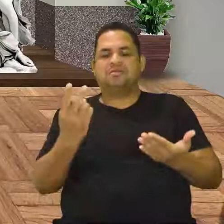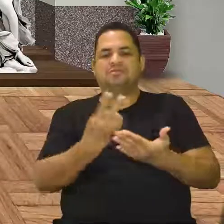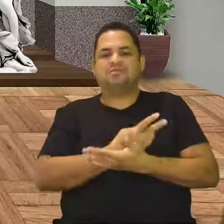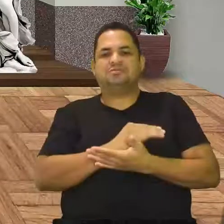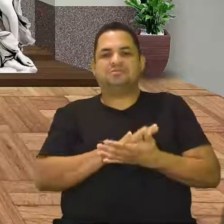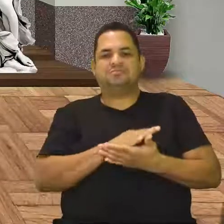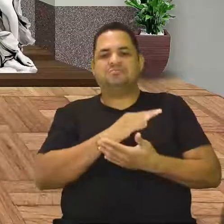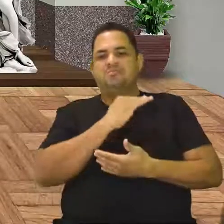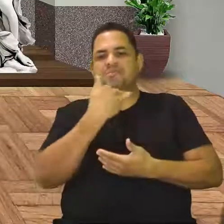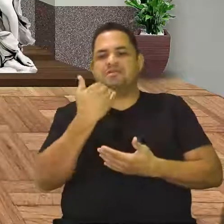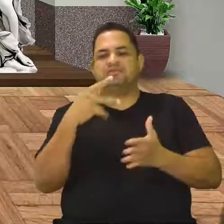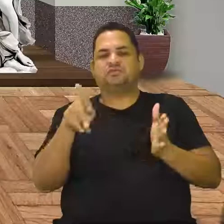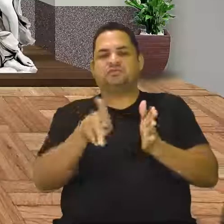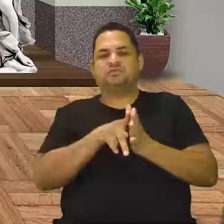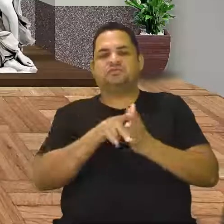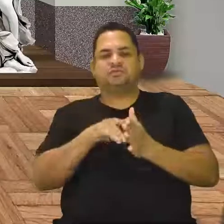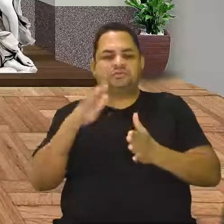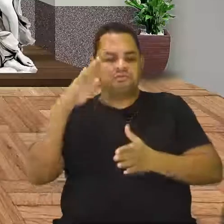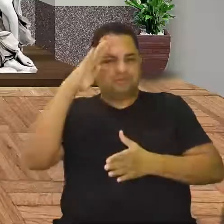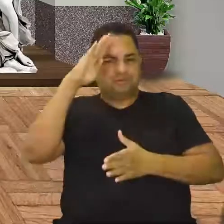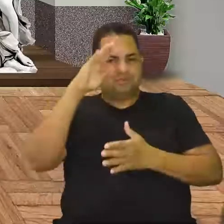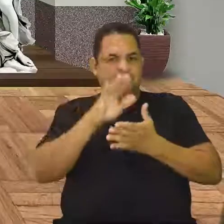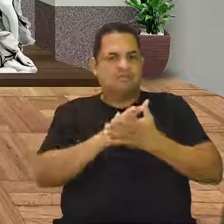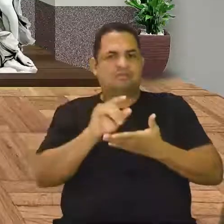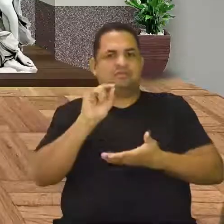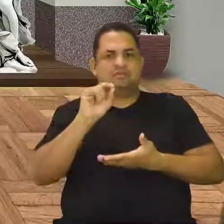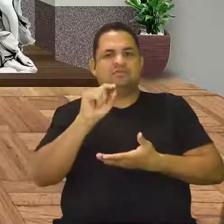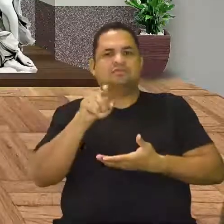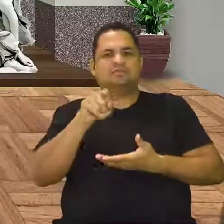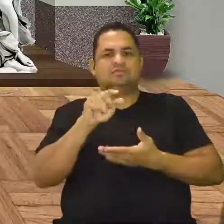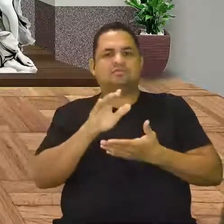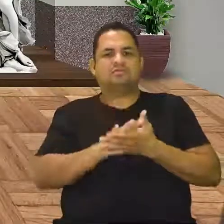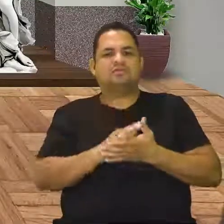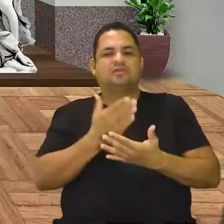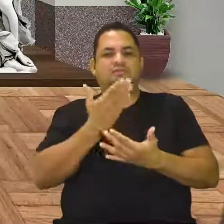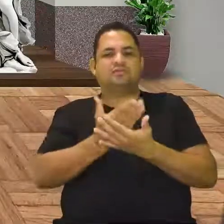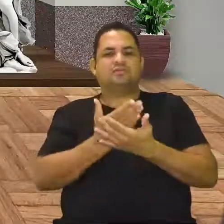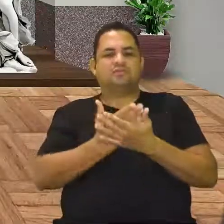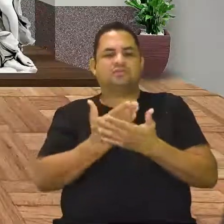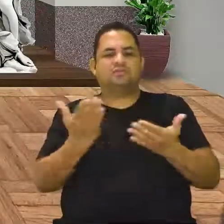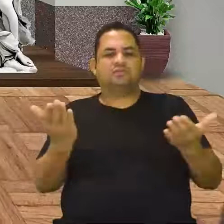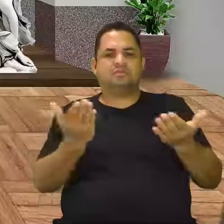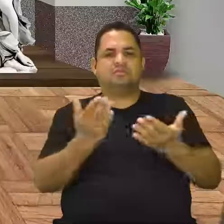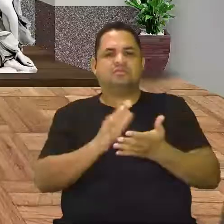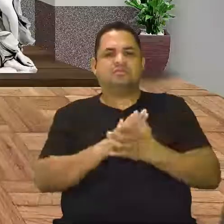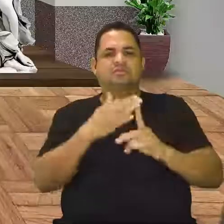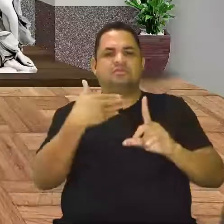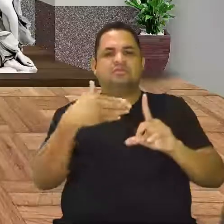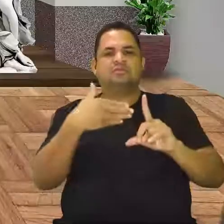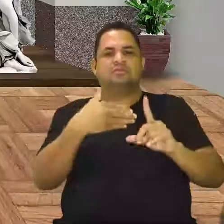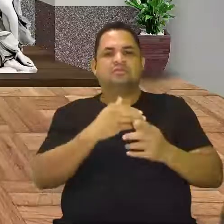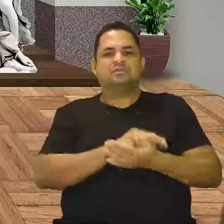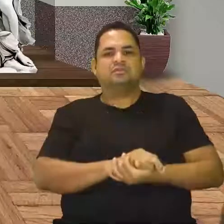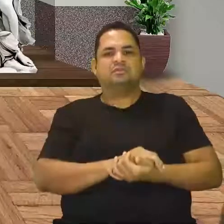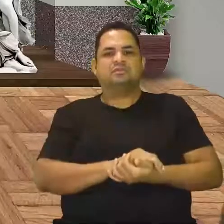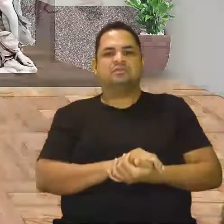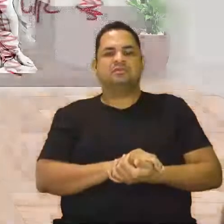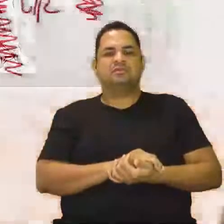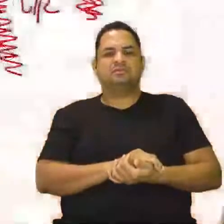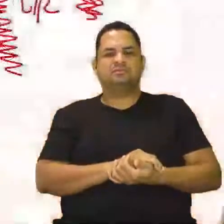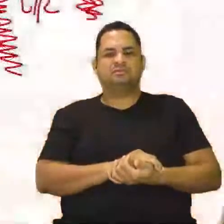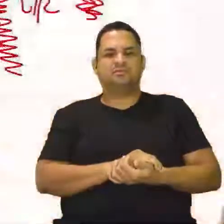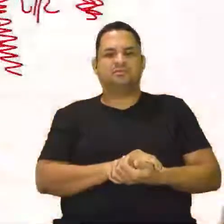matou sua saudáveis e é que vocês vão ver aqui comigo nessa aula também joga no quadro vamos lá na